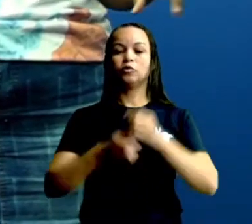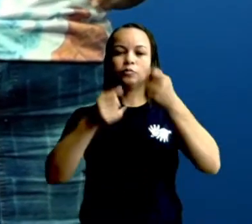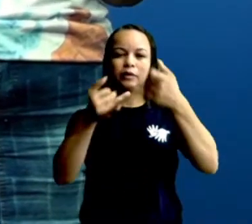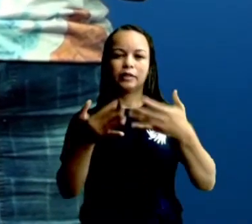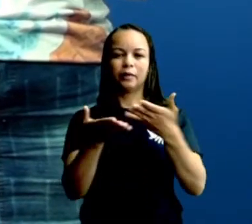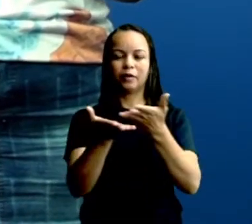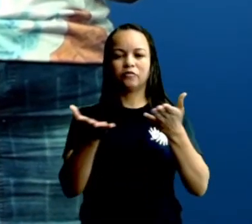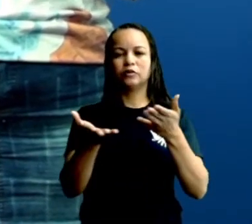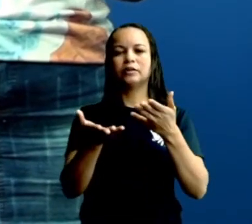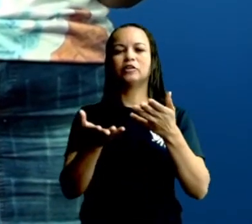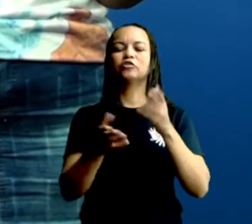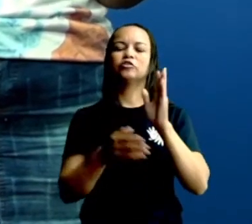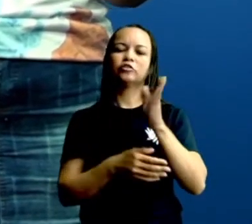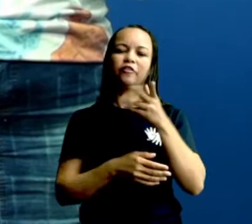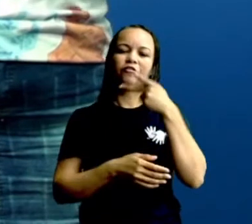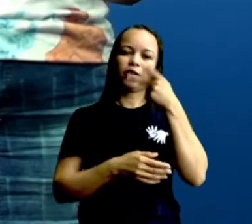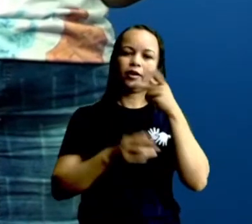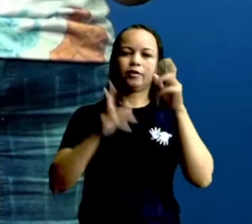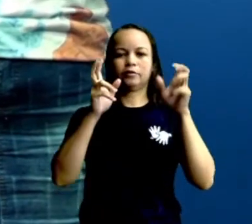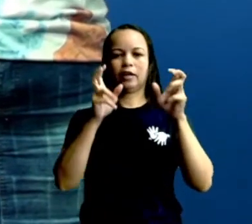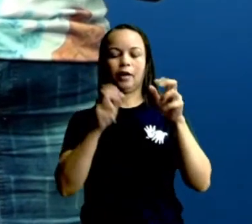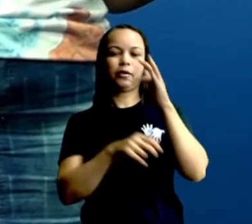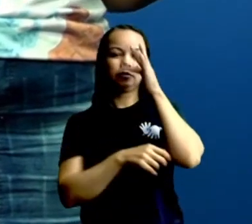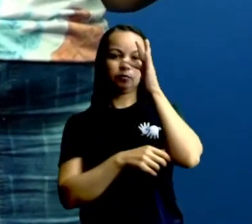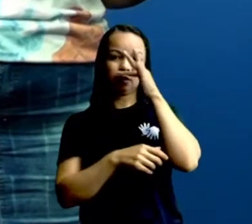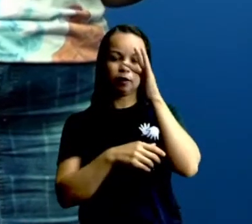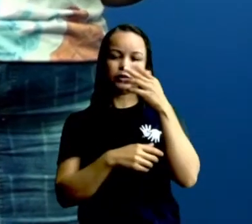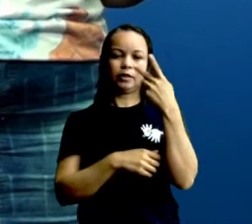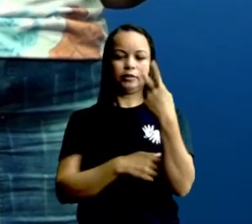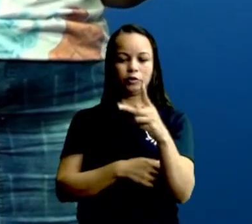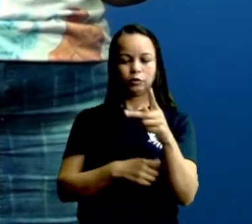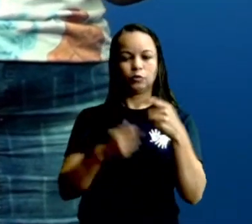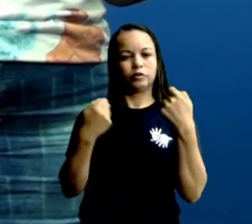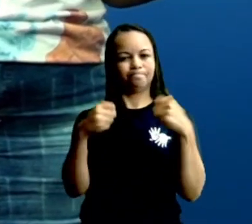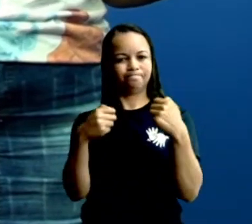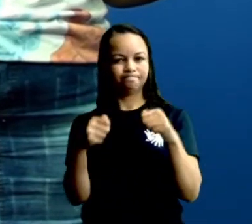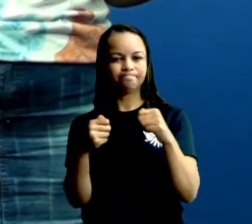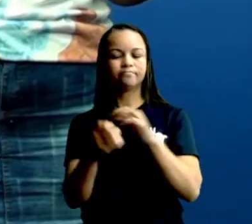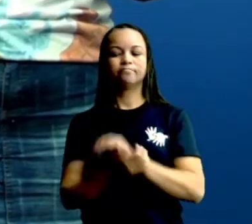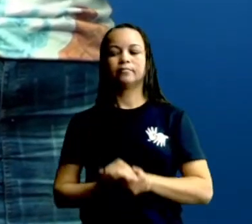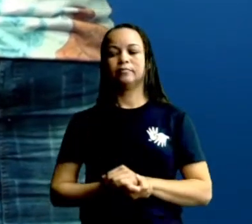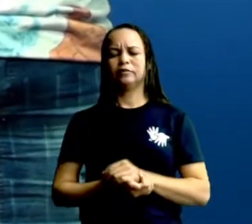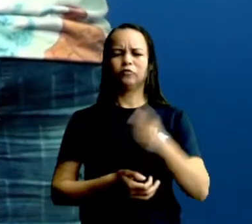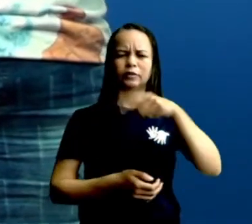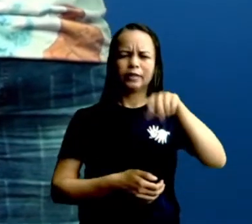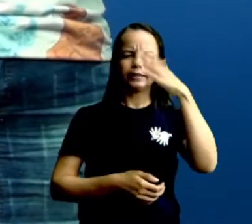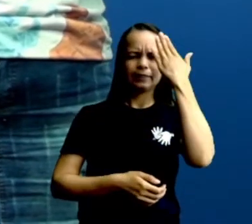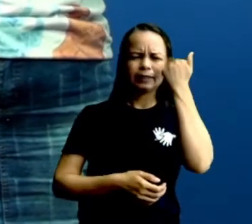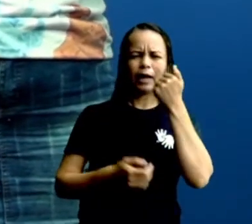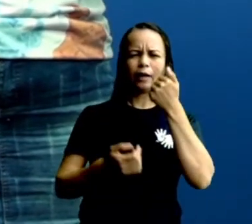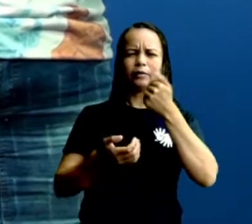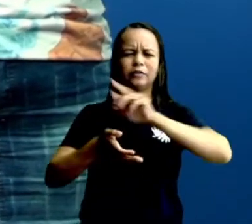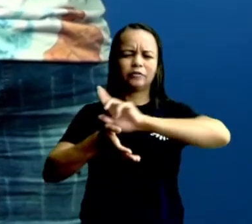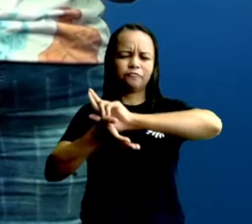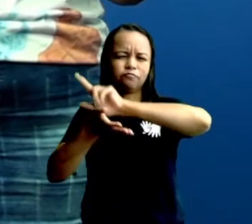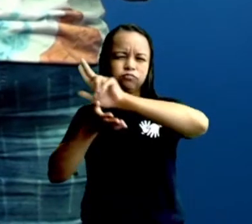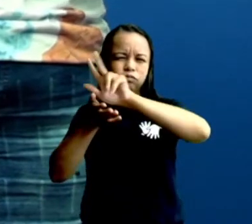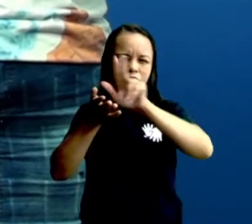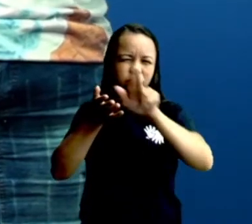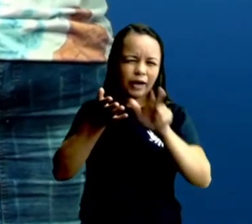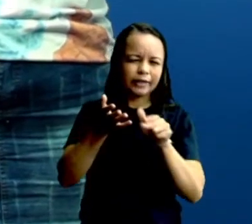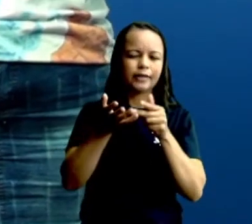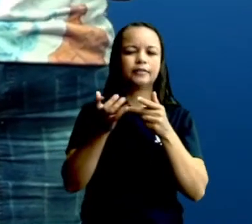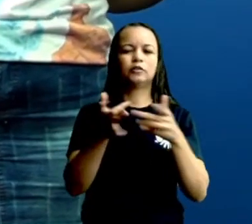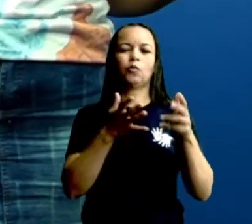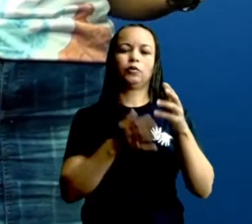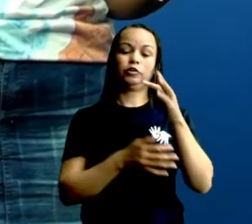vamos aprender sobre as plantas e suas necessidades. Você sabe que existe uma gama enorme